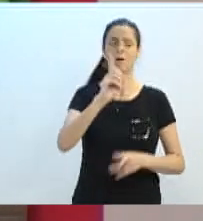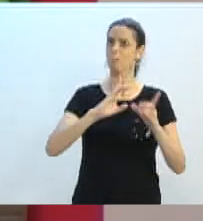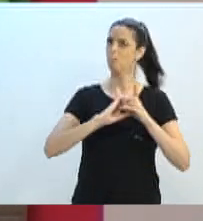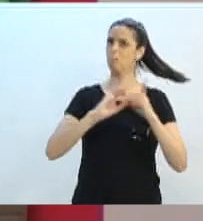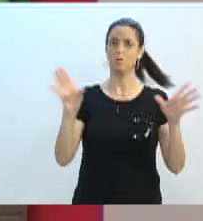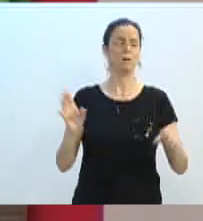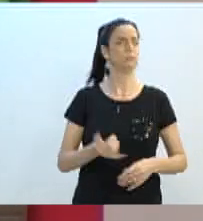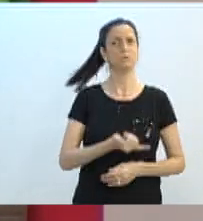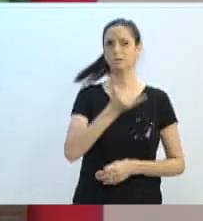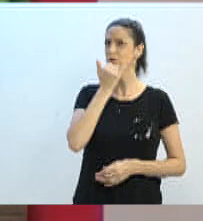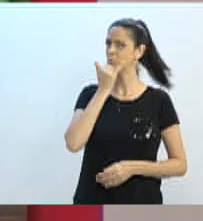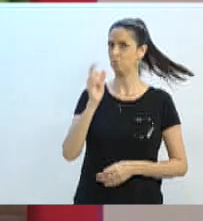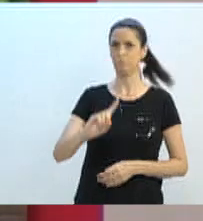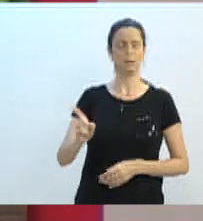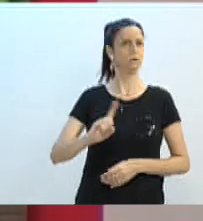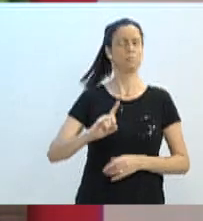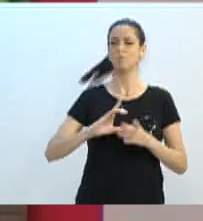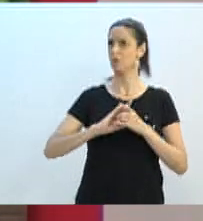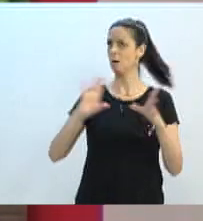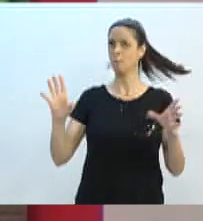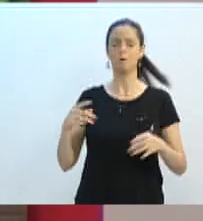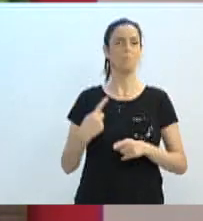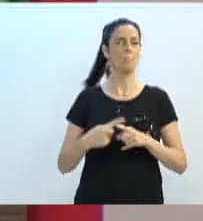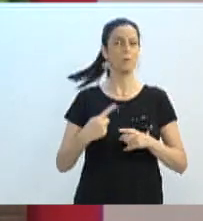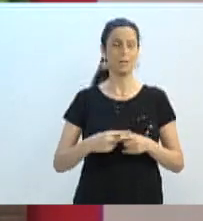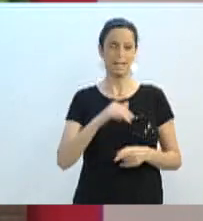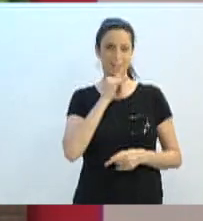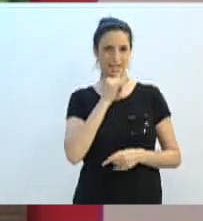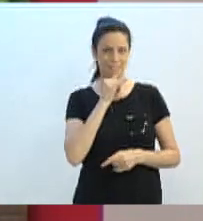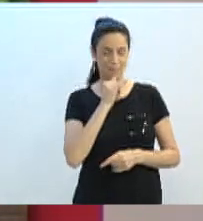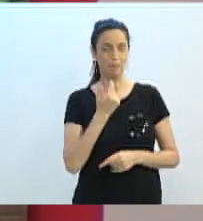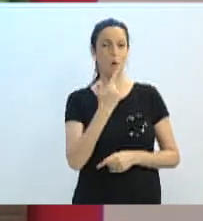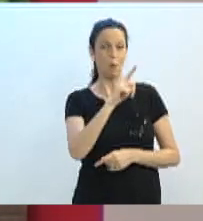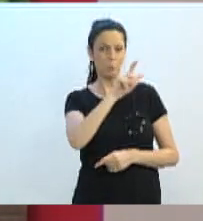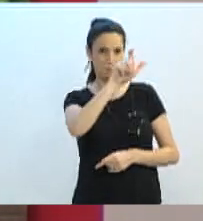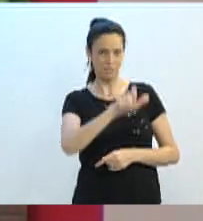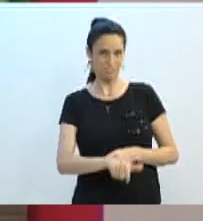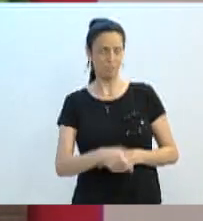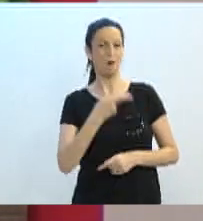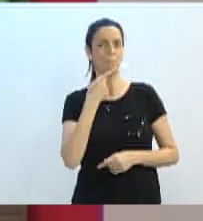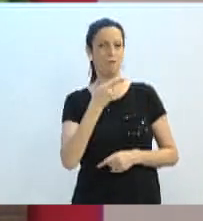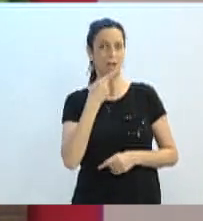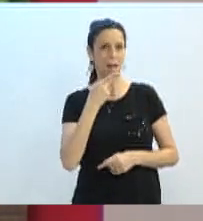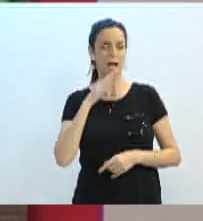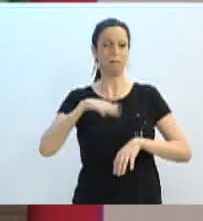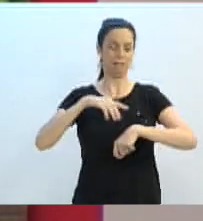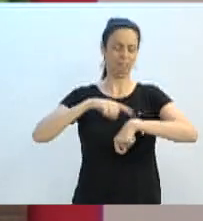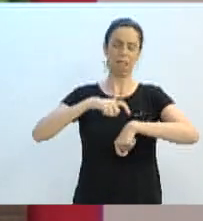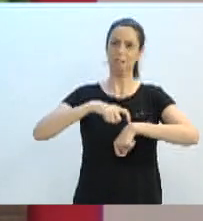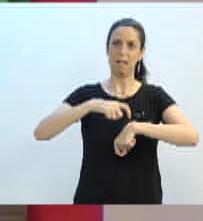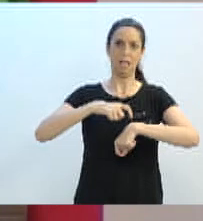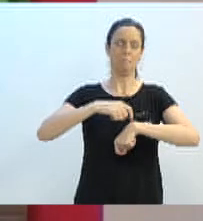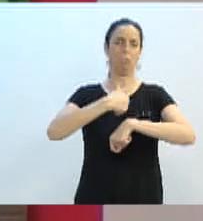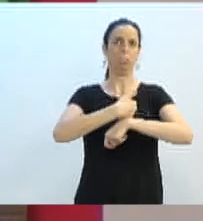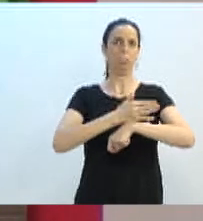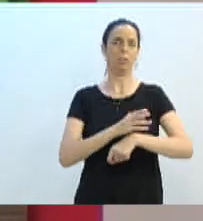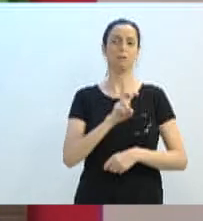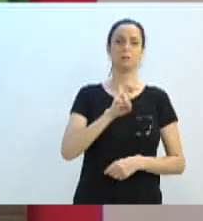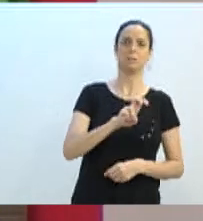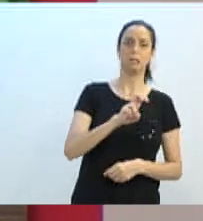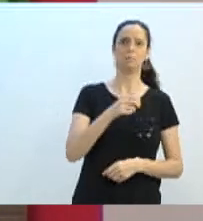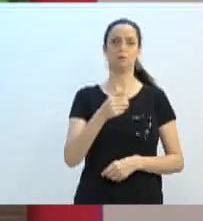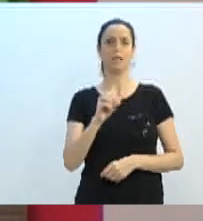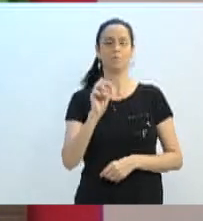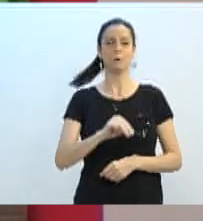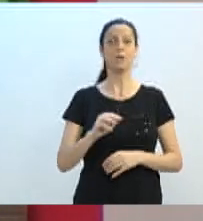pública, vereadora Adriana, me desculpe, porque quando os outros estavam aqui falando, passaram ali mais de 5, 6, até 10 minutos. E o doutor